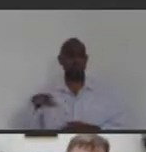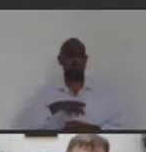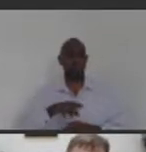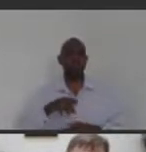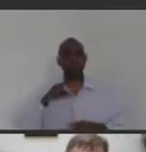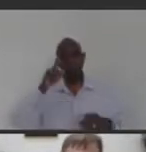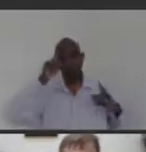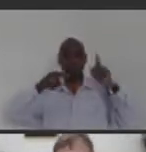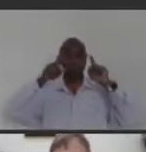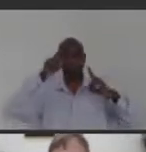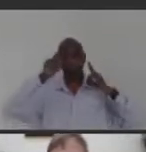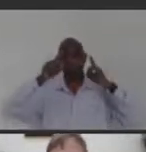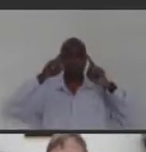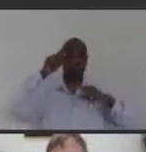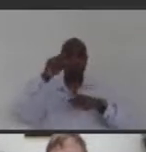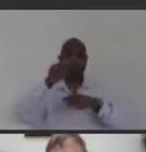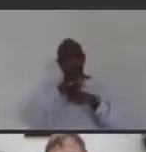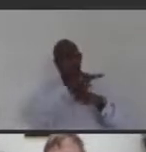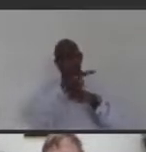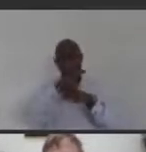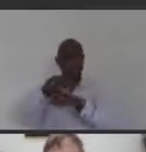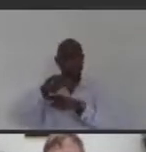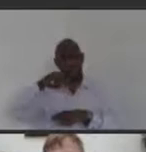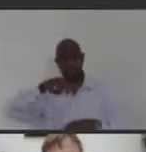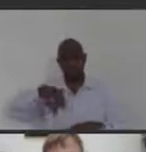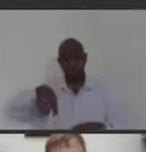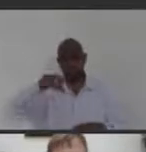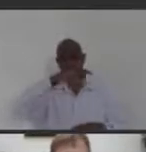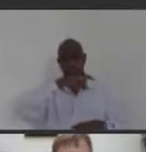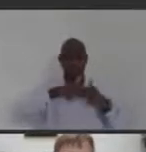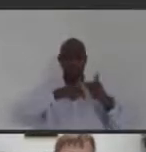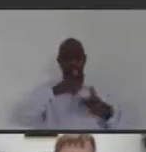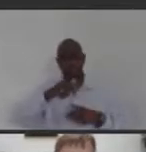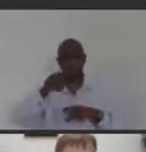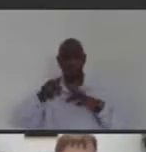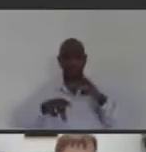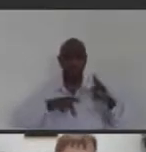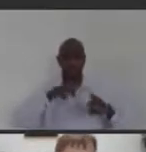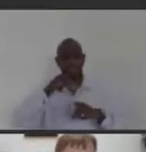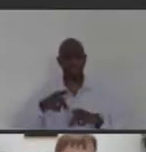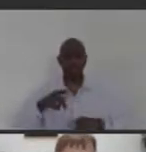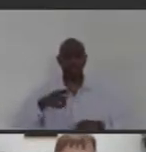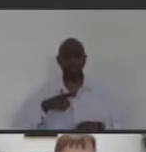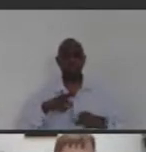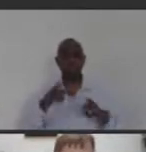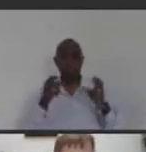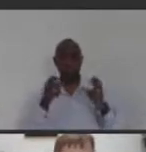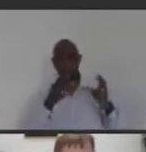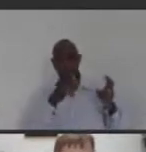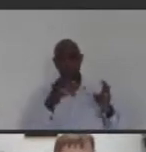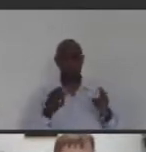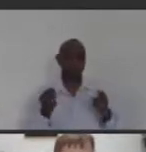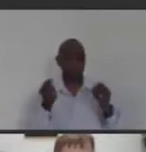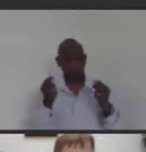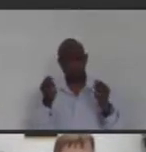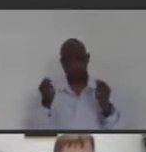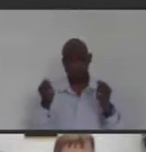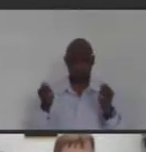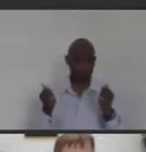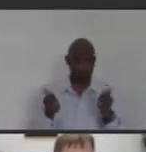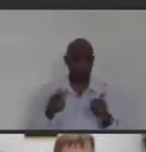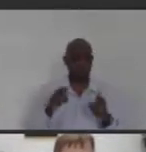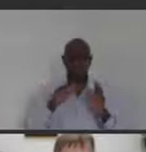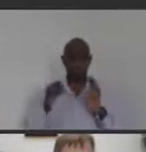de Sumaré, bem como realizar a fiscalização dos serviços públicos municipais para garantir a qualidade dos mesmos. Nesse sentido, inclui-se